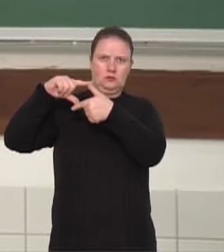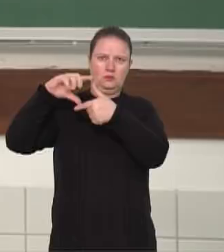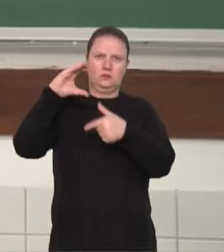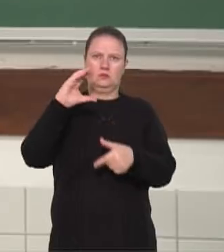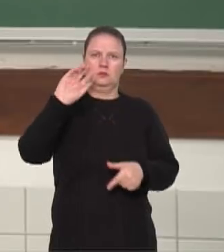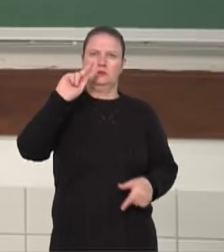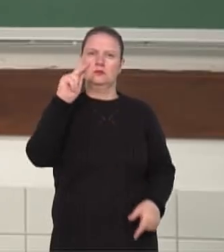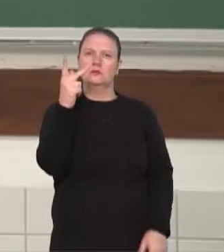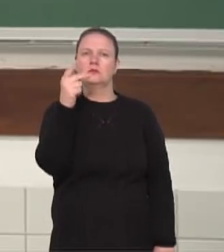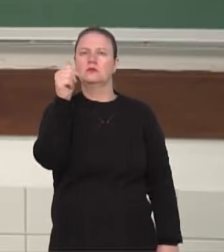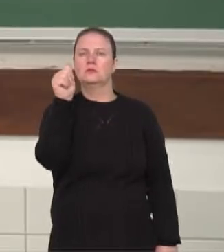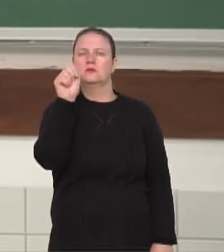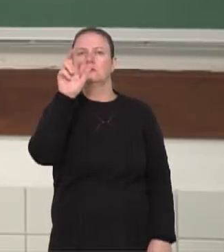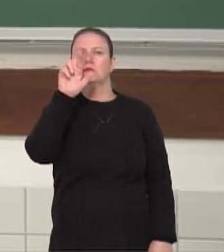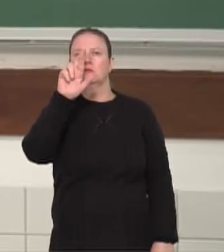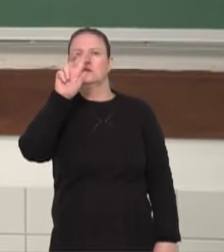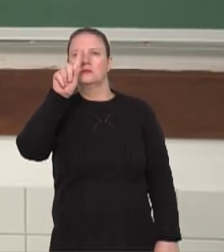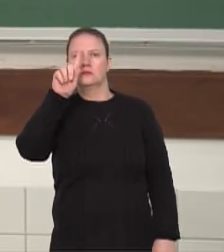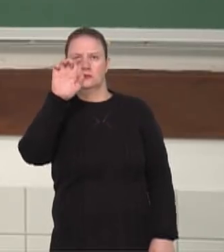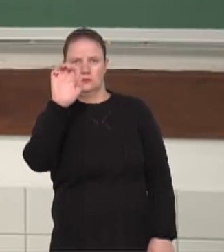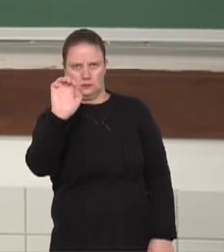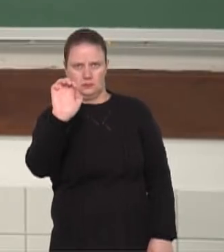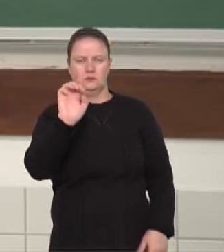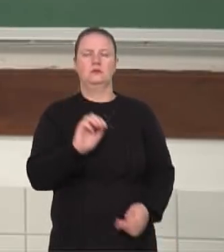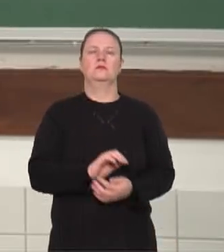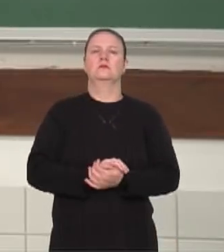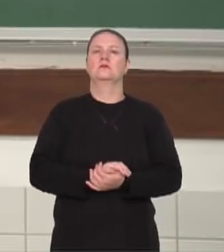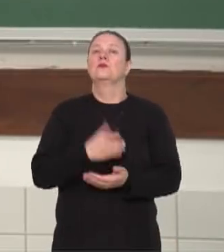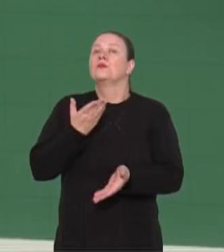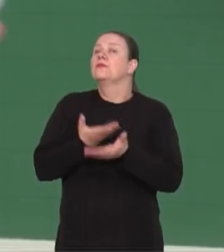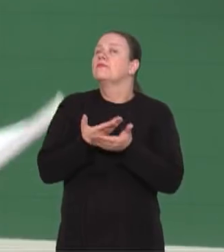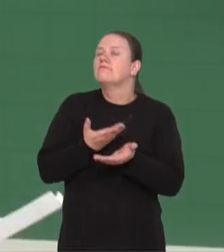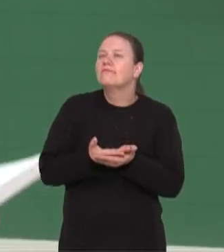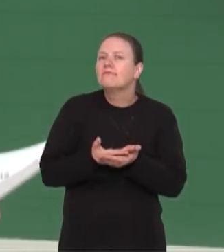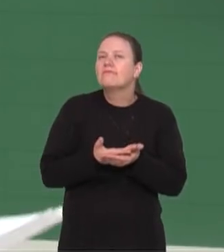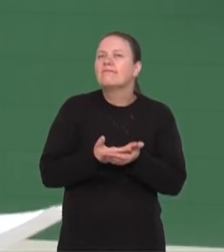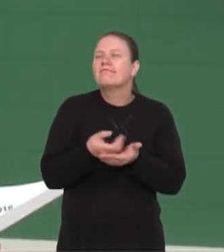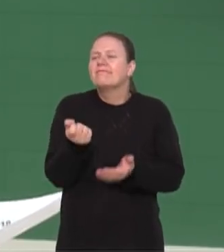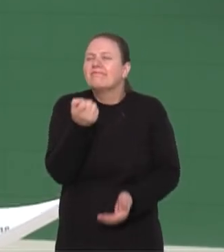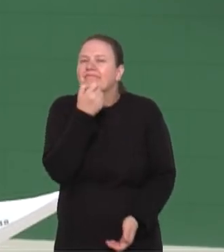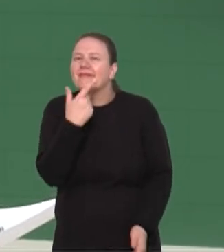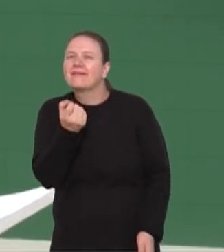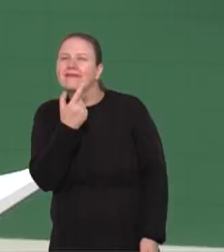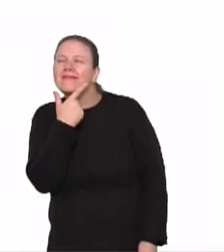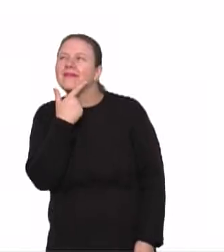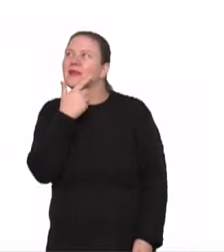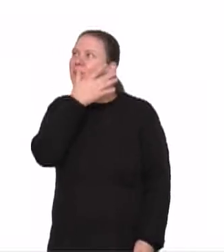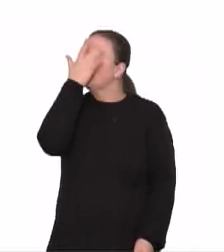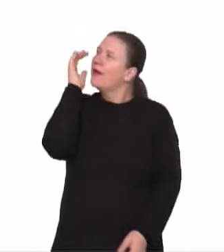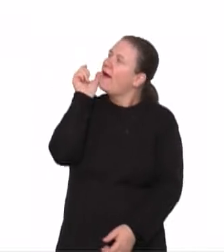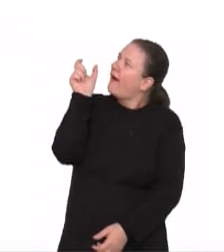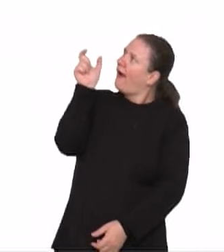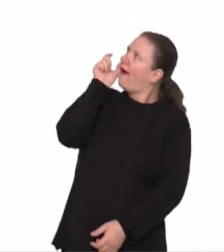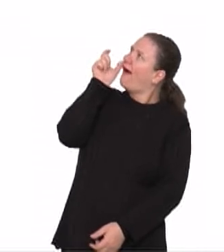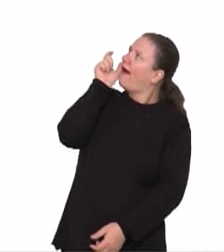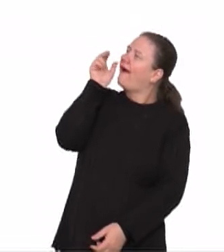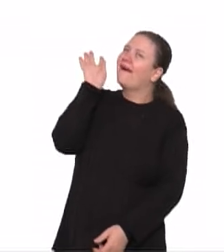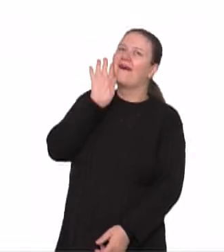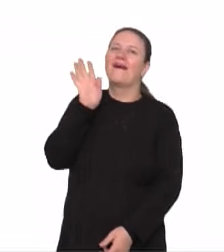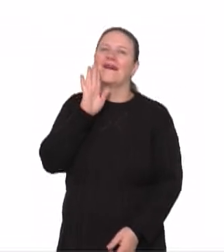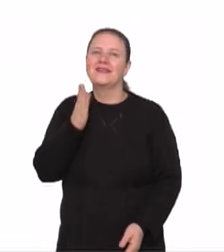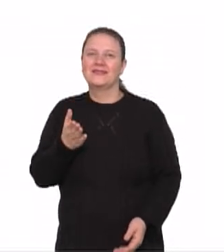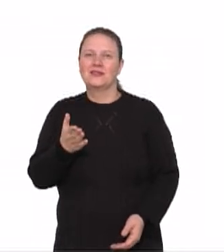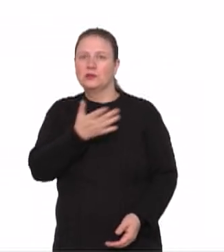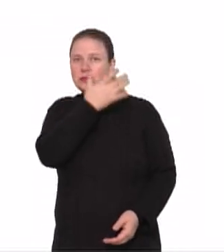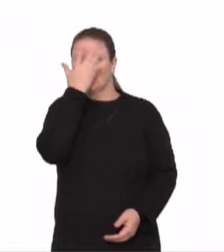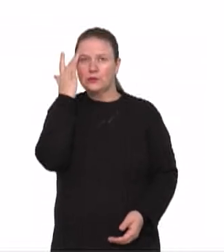caso, a charge, né, nós estamos estudando agora. Então, por exemplo, provocar humor nas pessoas. Então, antes do chargista, do